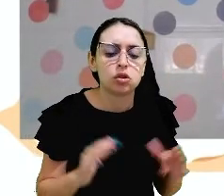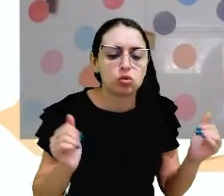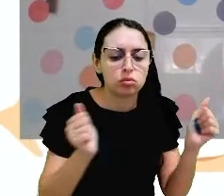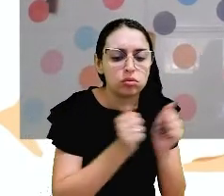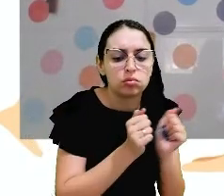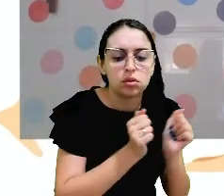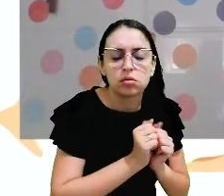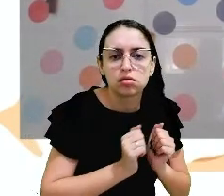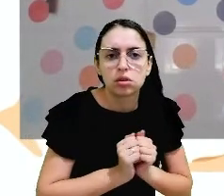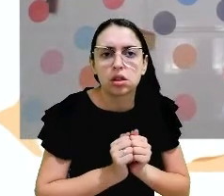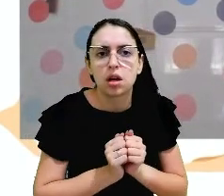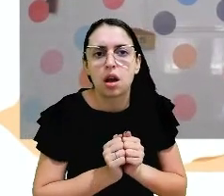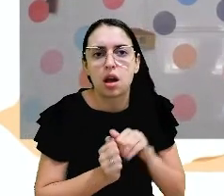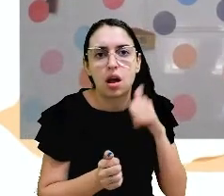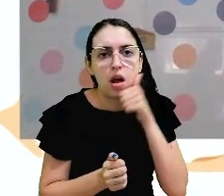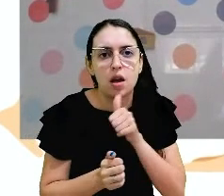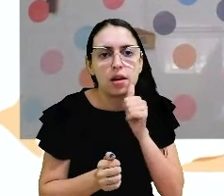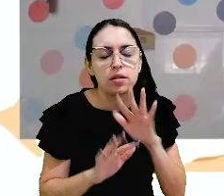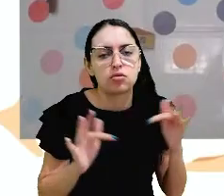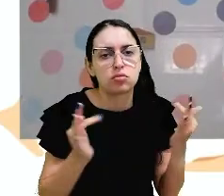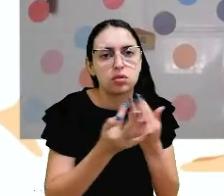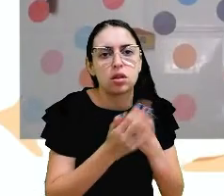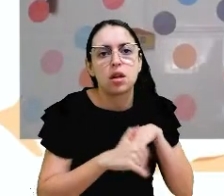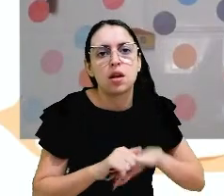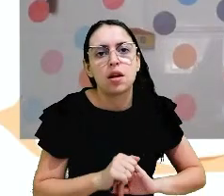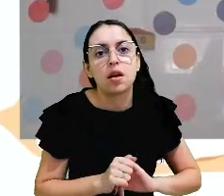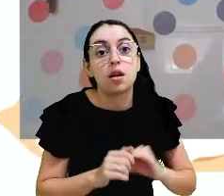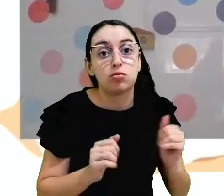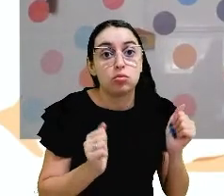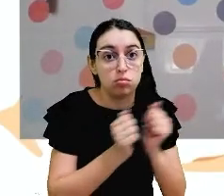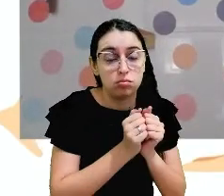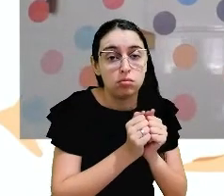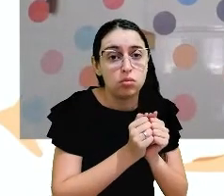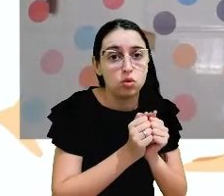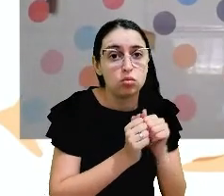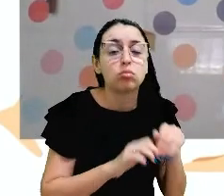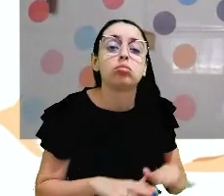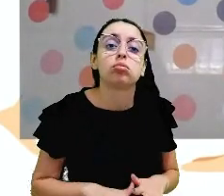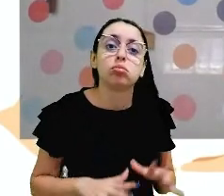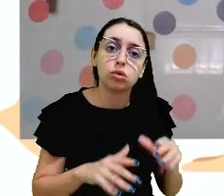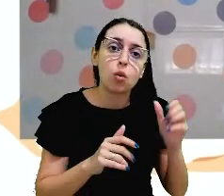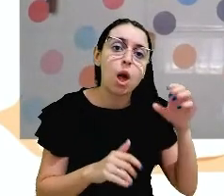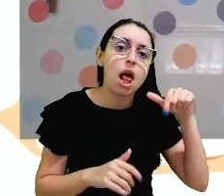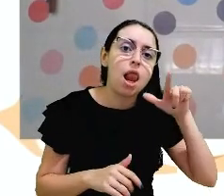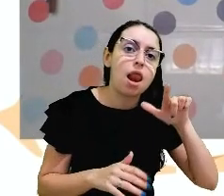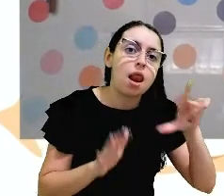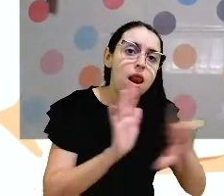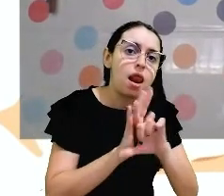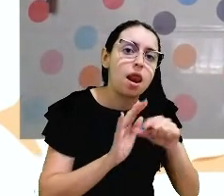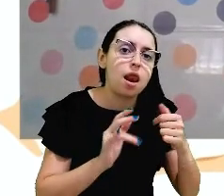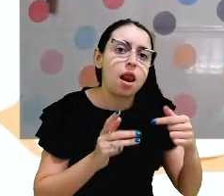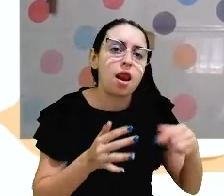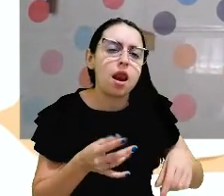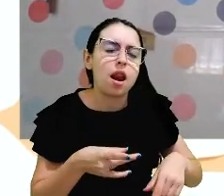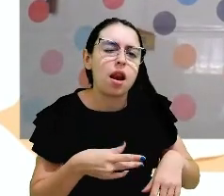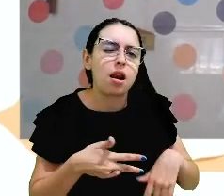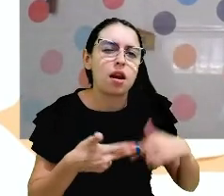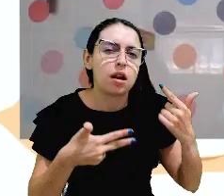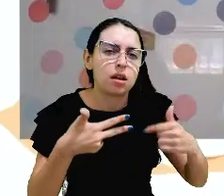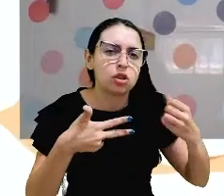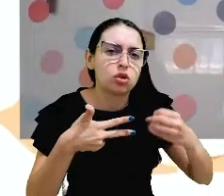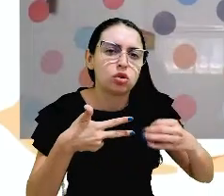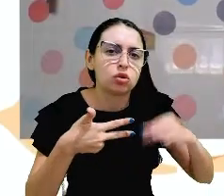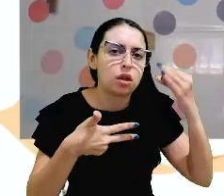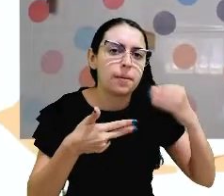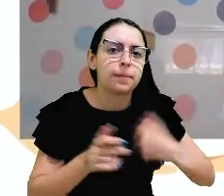das mulheres nos espaços de poder, inclusive no legislativo, para que nós tivéssemos uma transformação na legislação